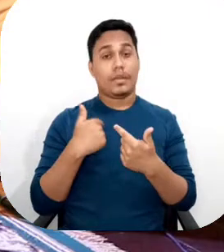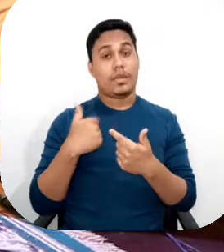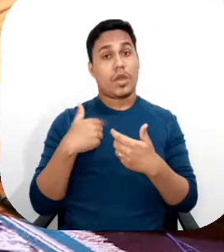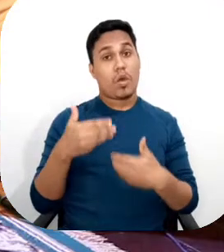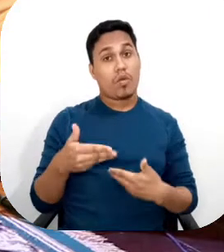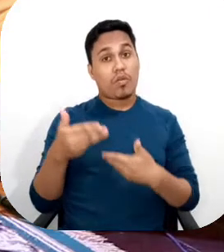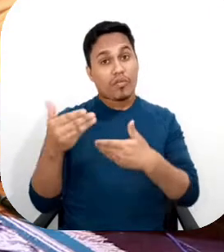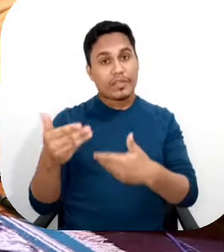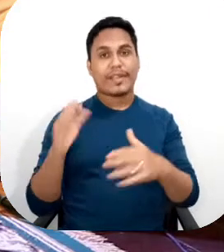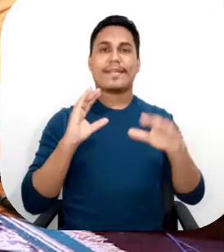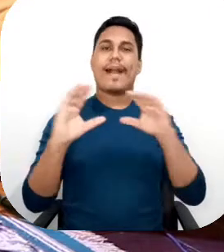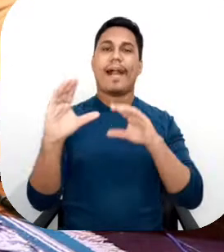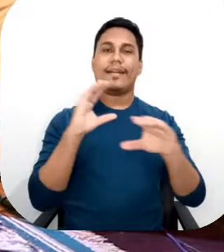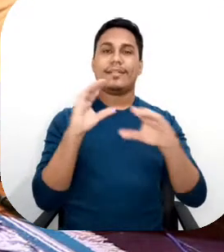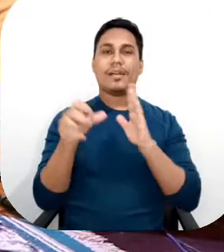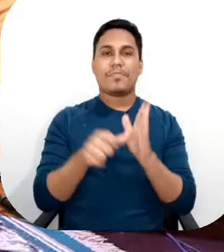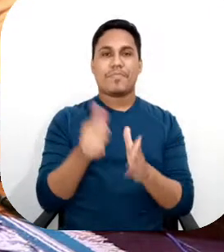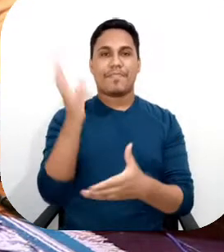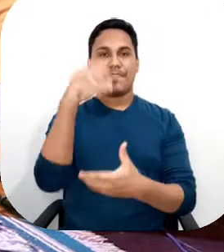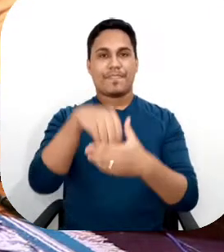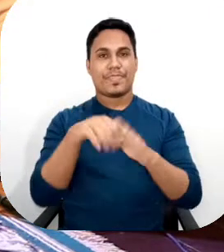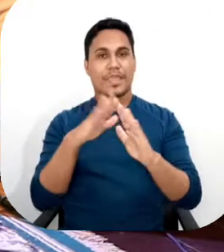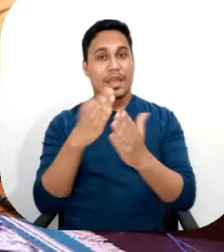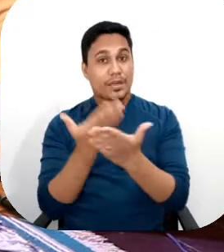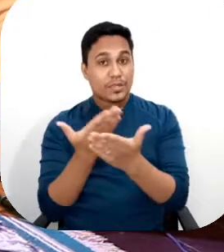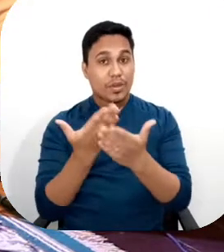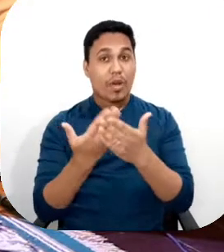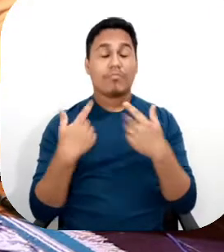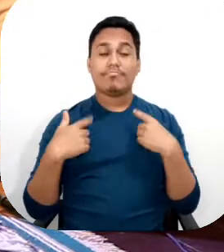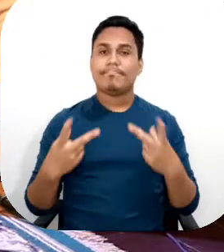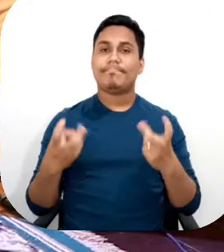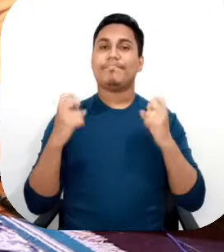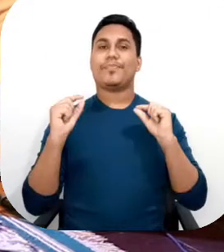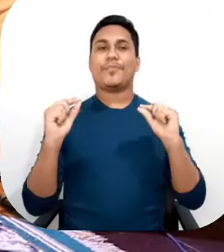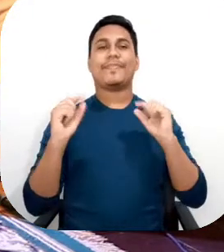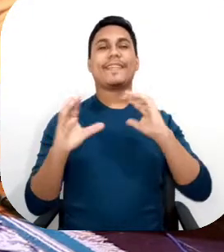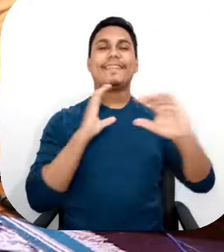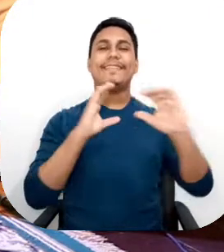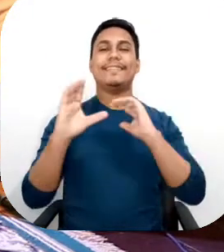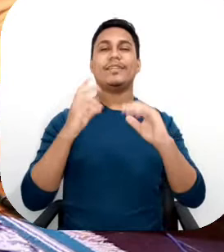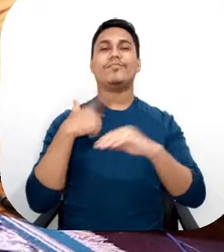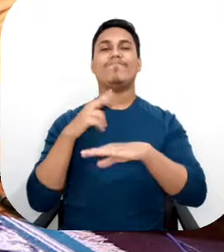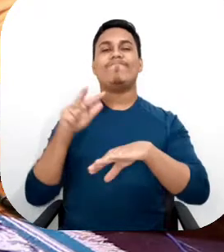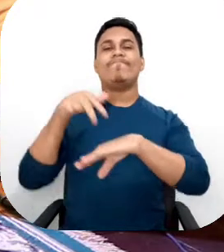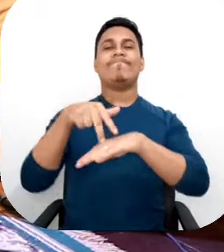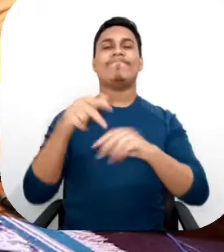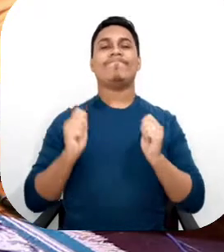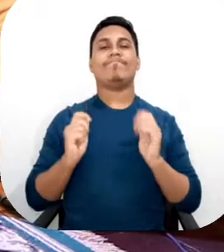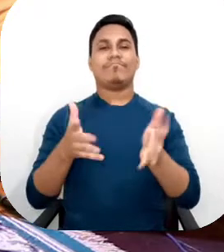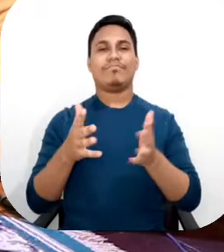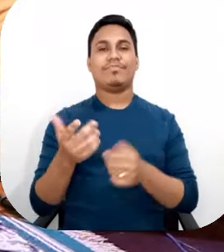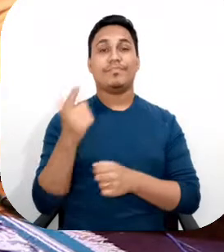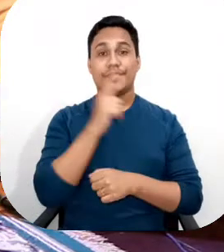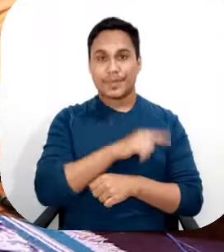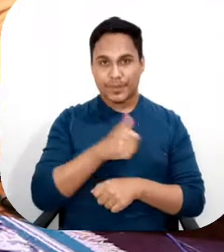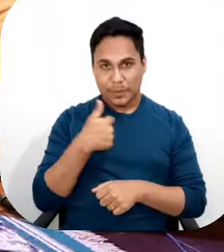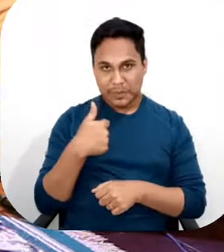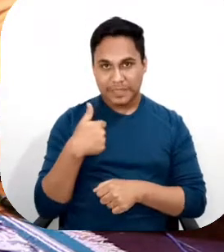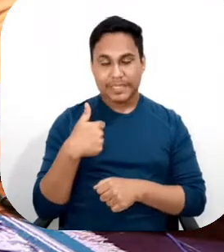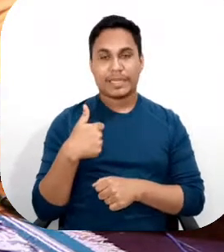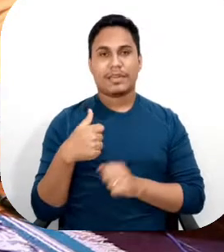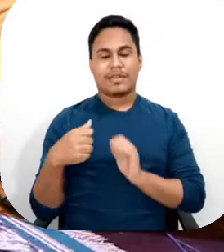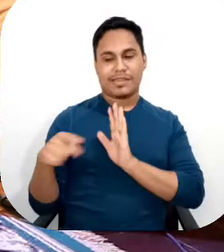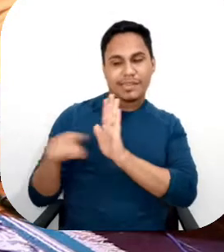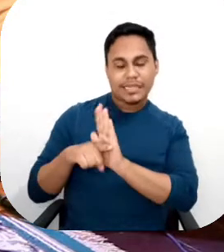desse período escolar, para cantar a primeira vez, e eu percebi que cantando eu tinha voz, tinha espaço. E que todas essas